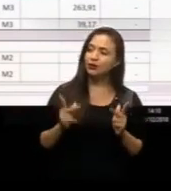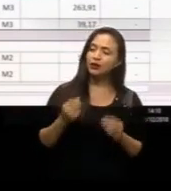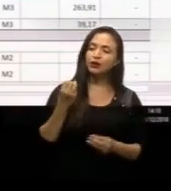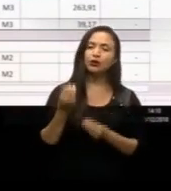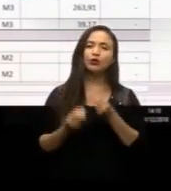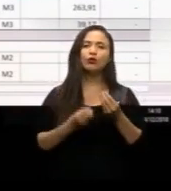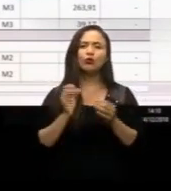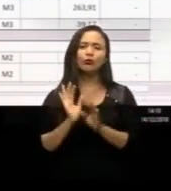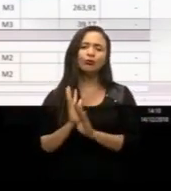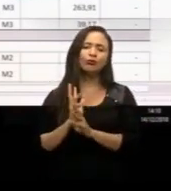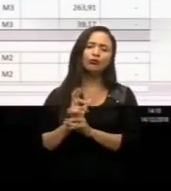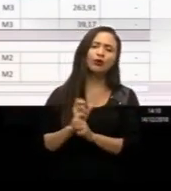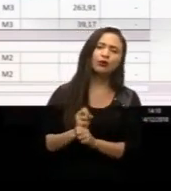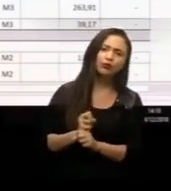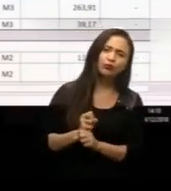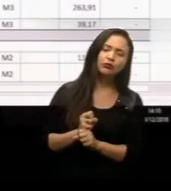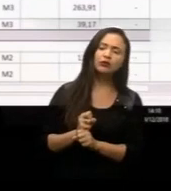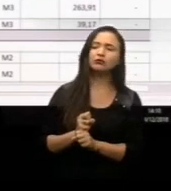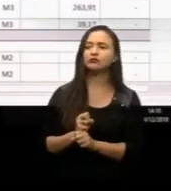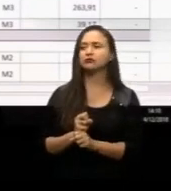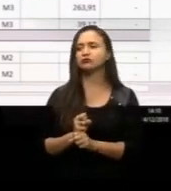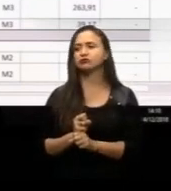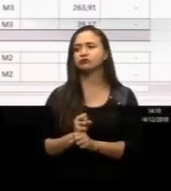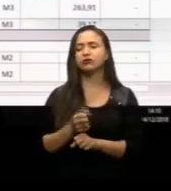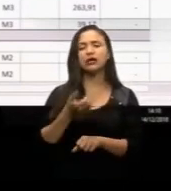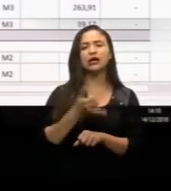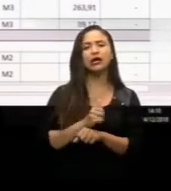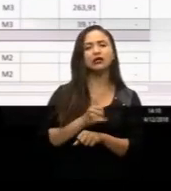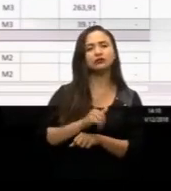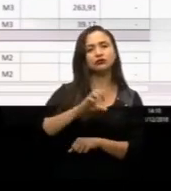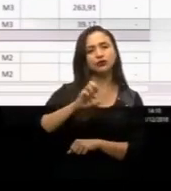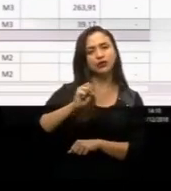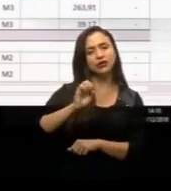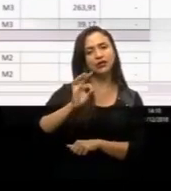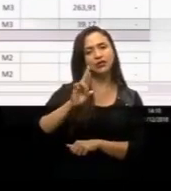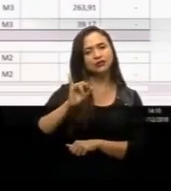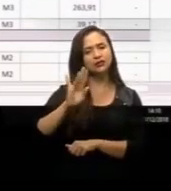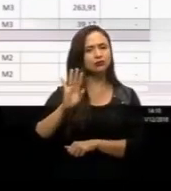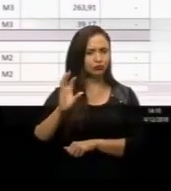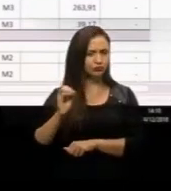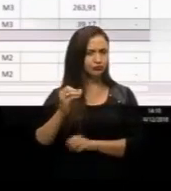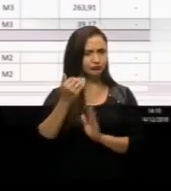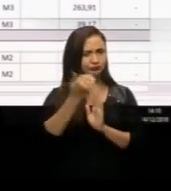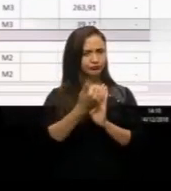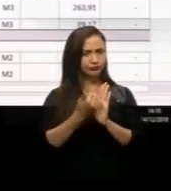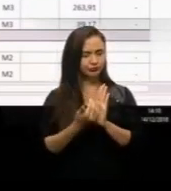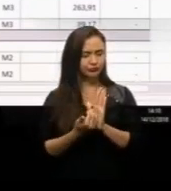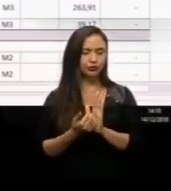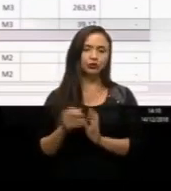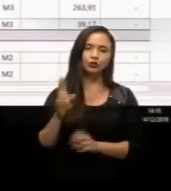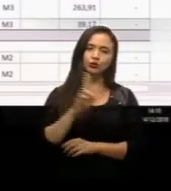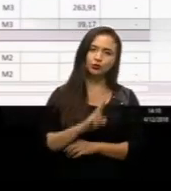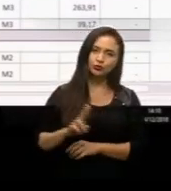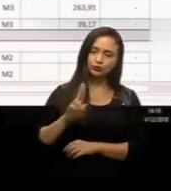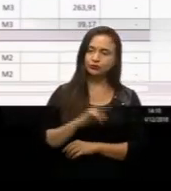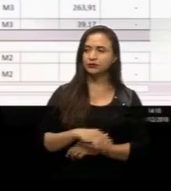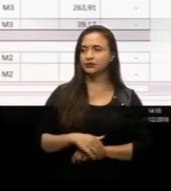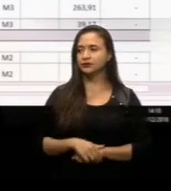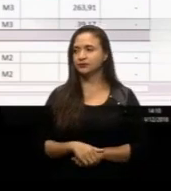calcular aquele vergalhão, aquele aço do estribo? Bom, a gente vai utilizar